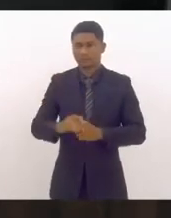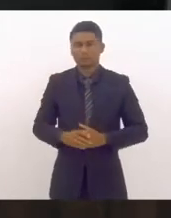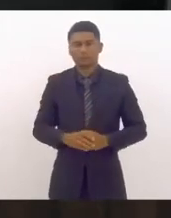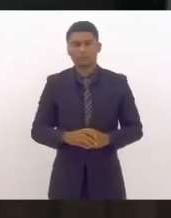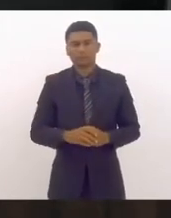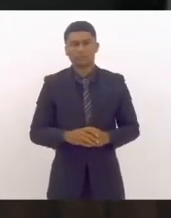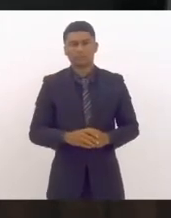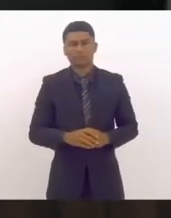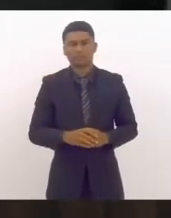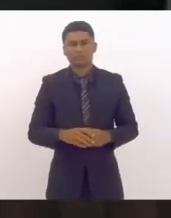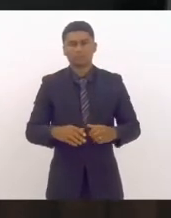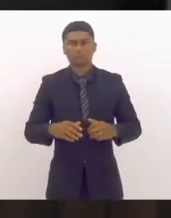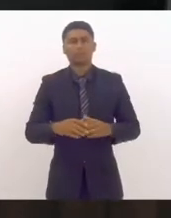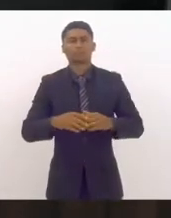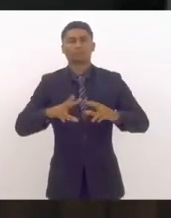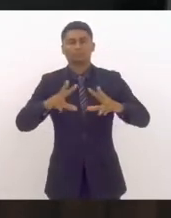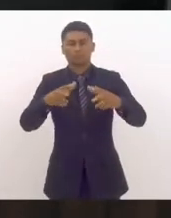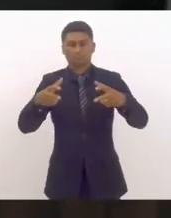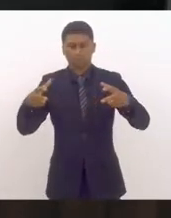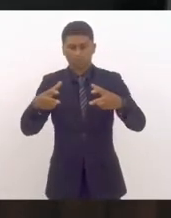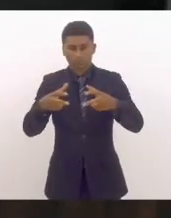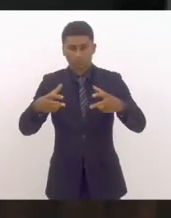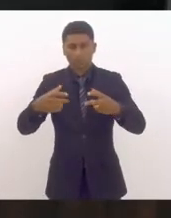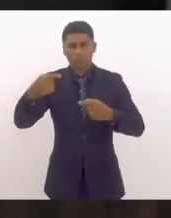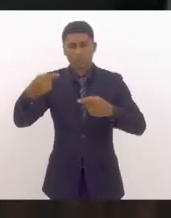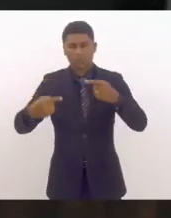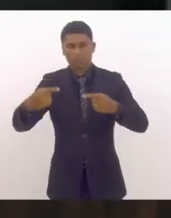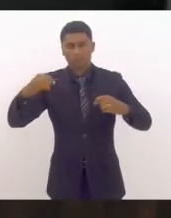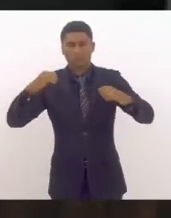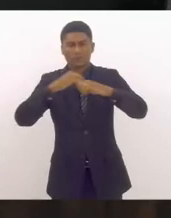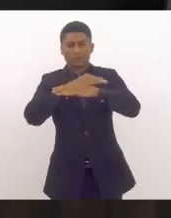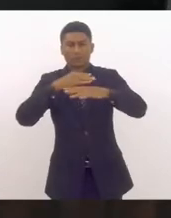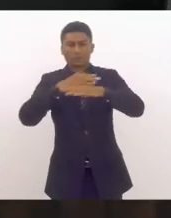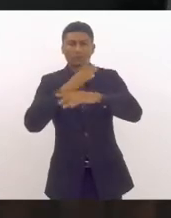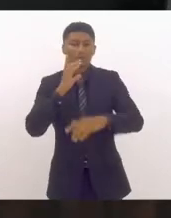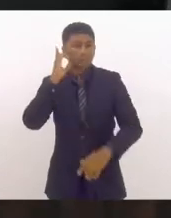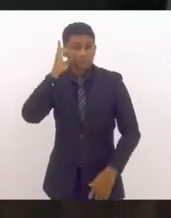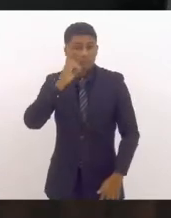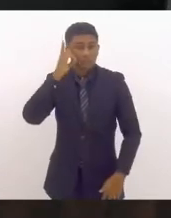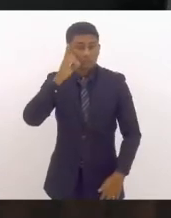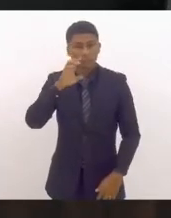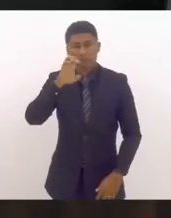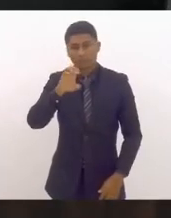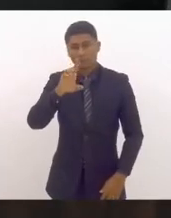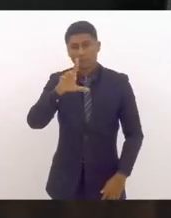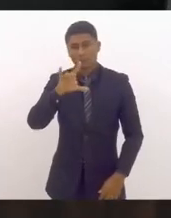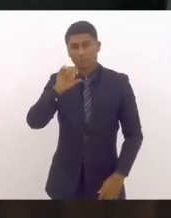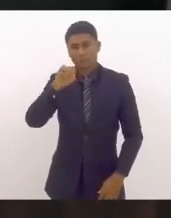Para emitir parecer pela Comissão de Política Urbana, deputado Eliomar Coelho.